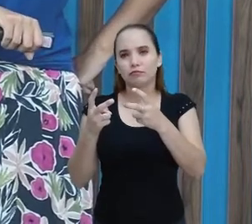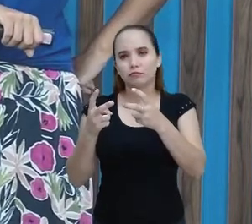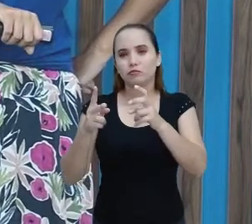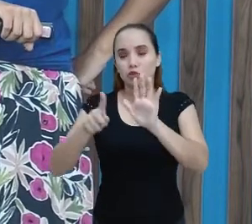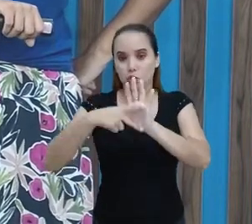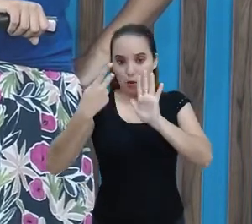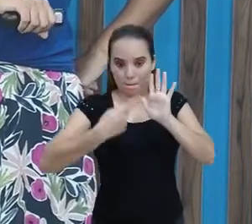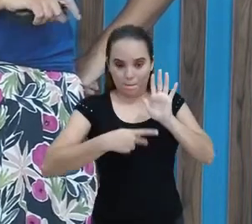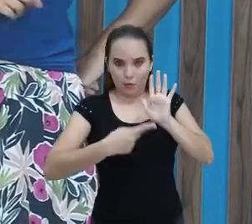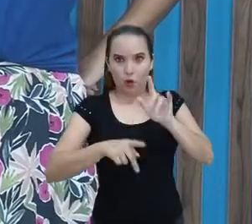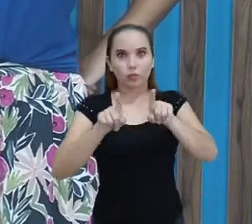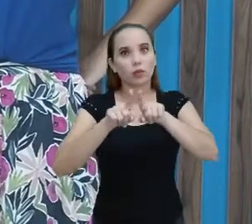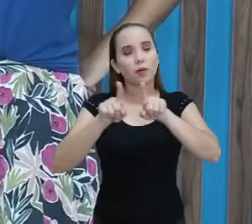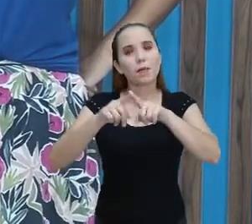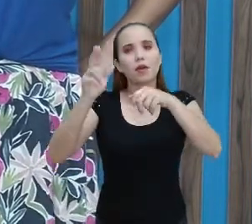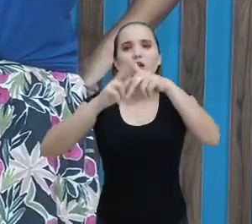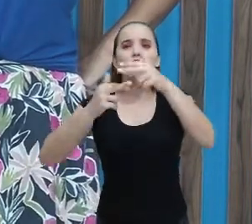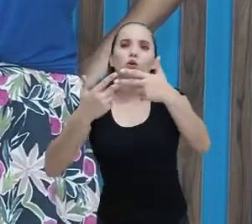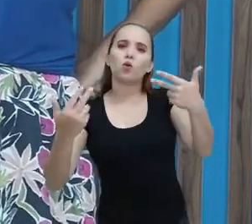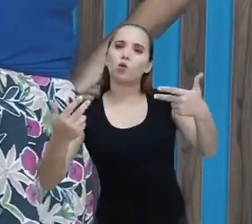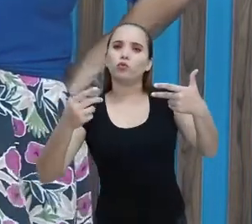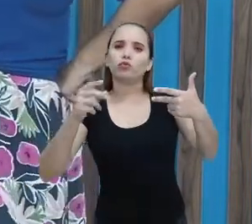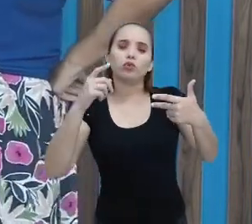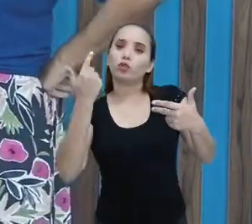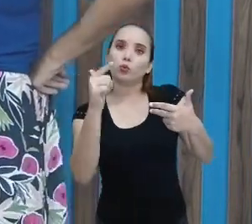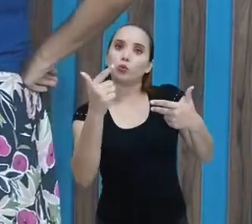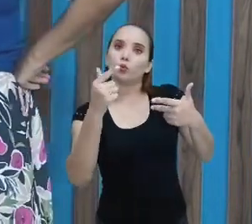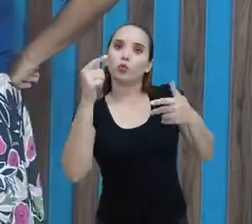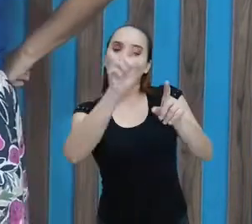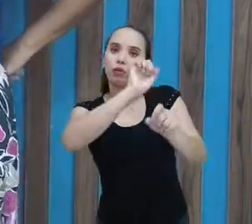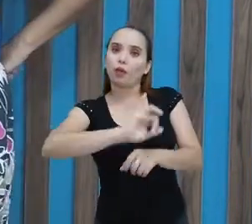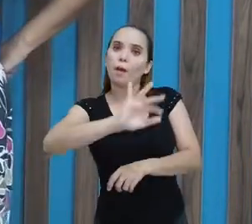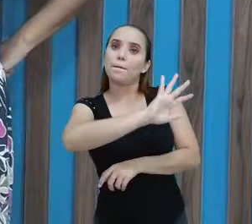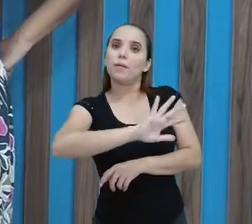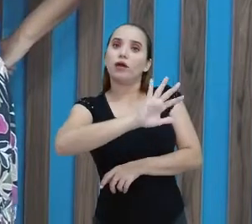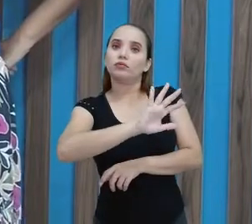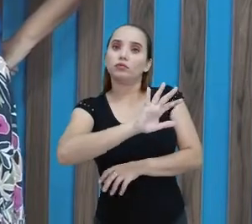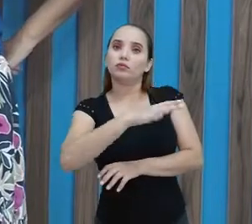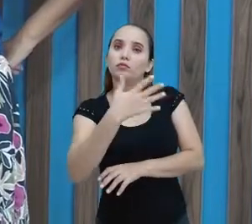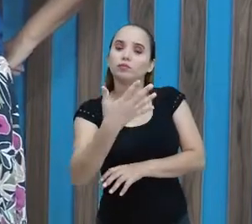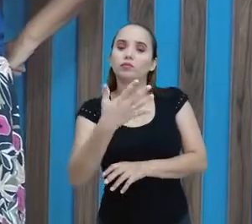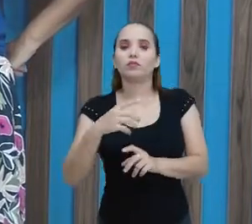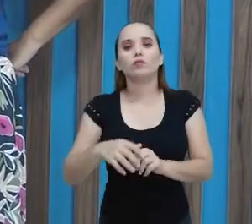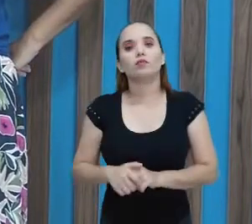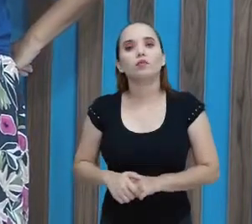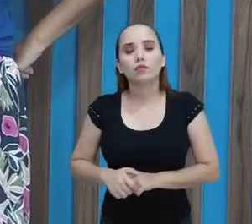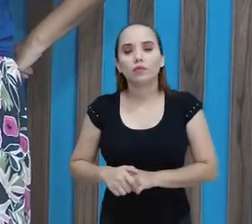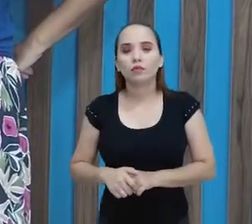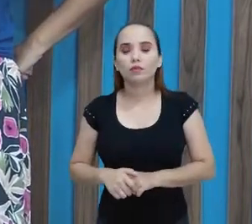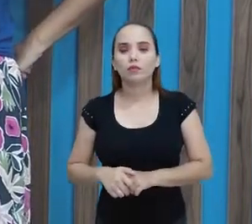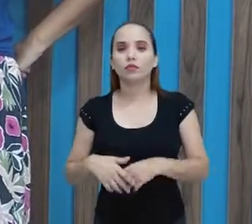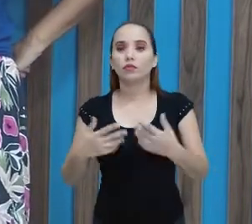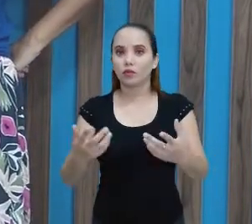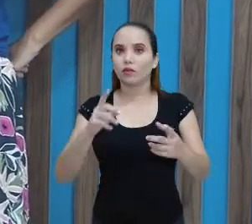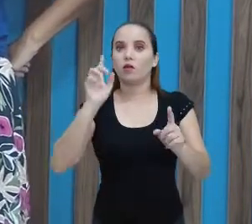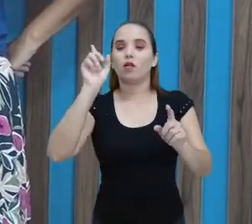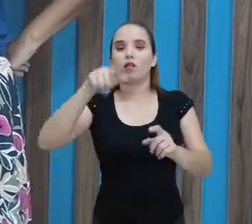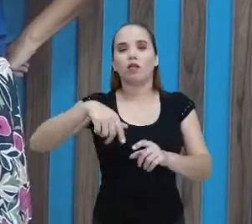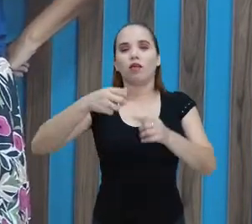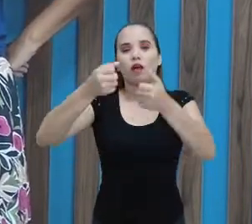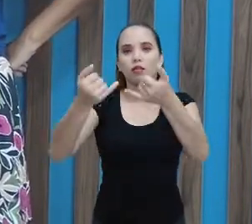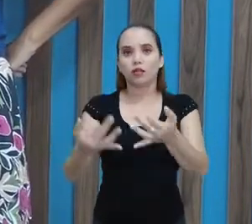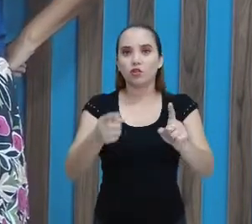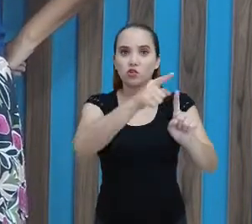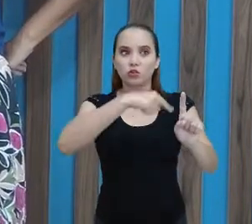óbvios do que eu estou vendo, né? Mas na objetiva, que foi uma descrição, que foi exatamente a descrição que eu fiz